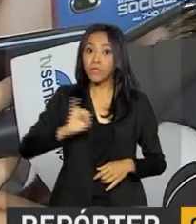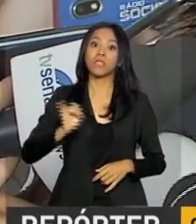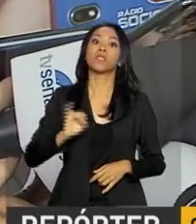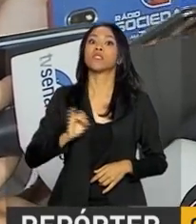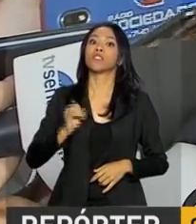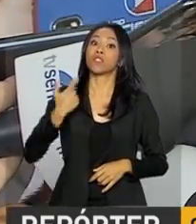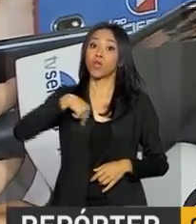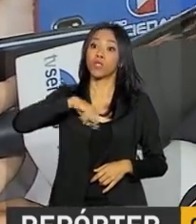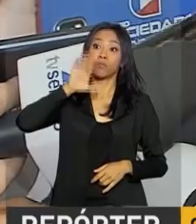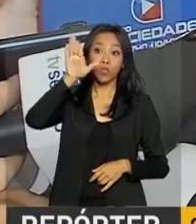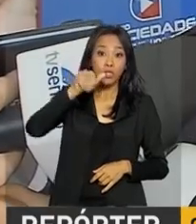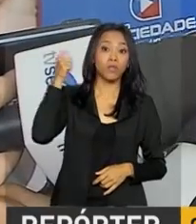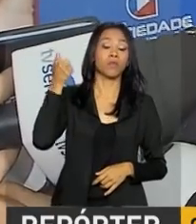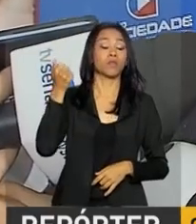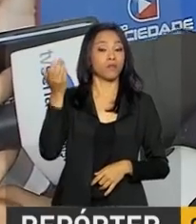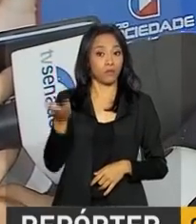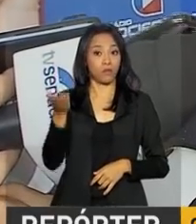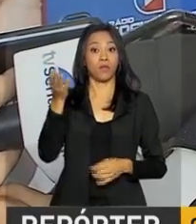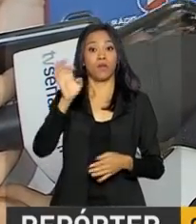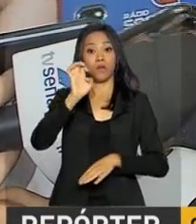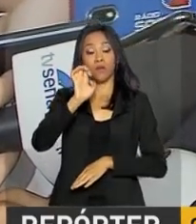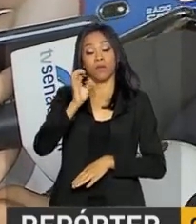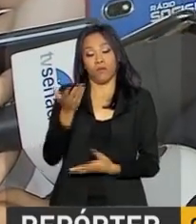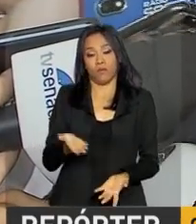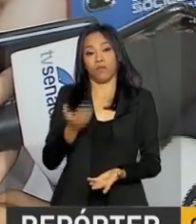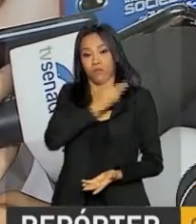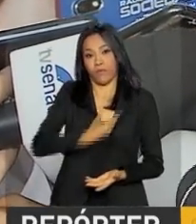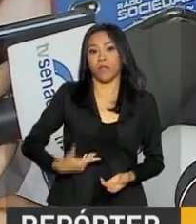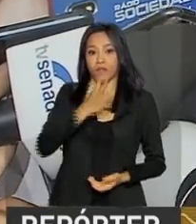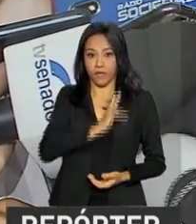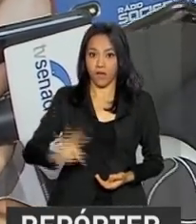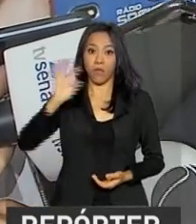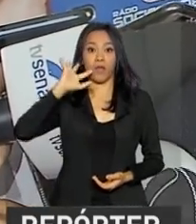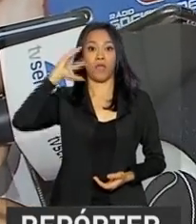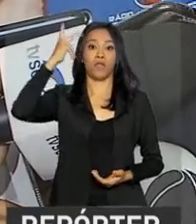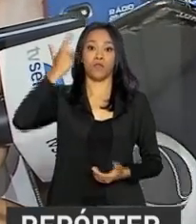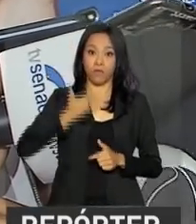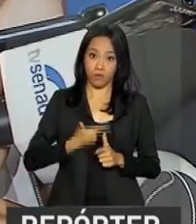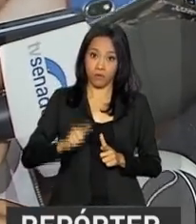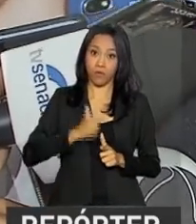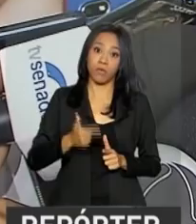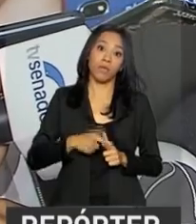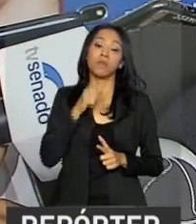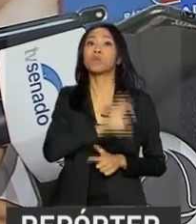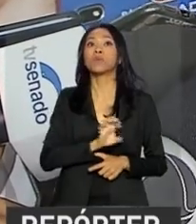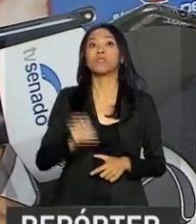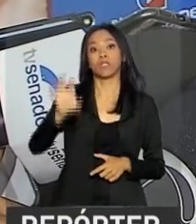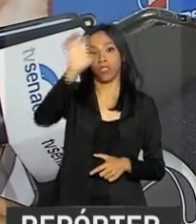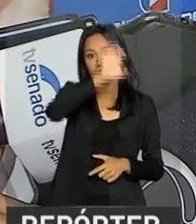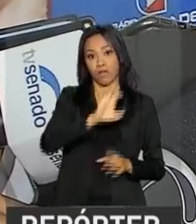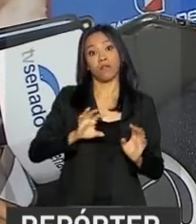para enfrentar uma questão que é de um país continente como o brasil hoje prioridade nacional mas é claro que tem uma